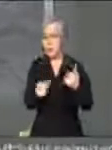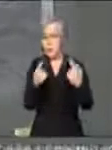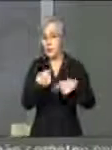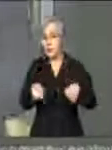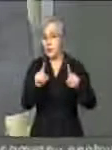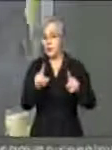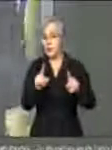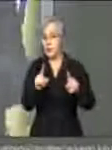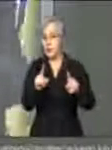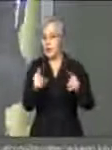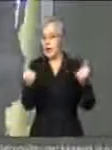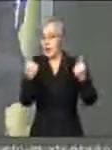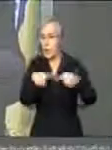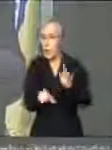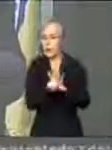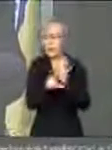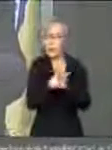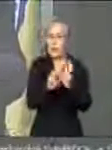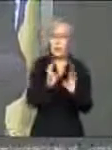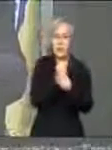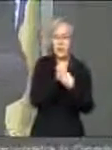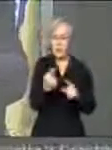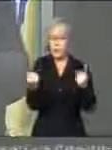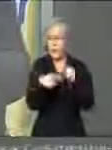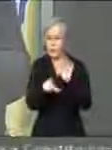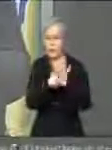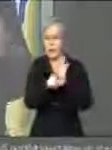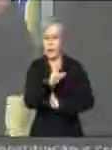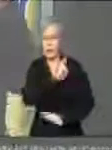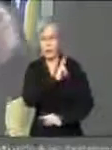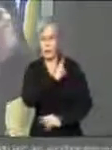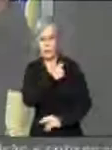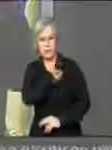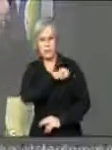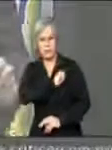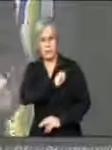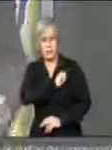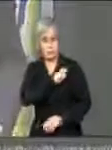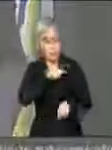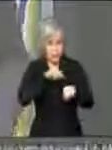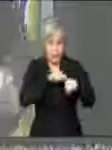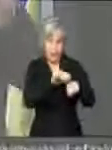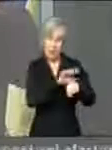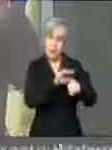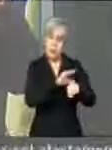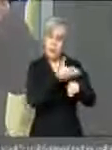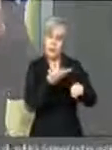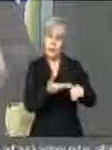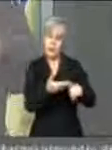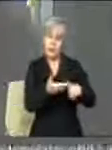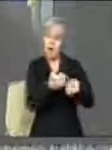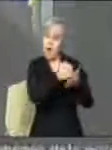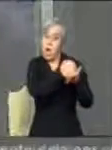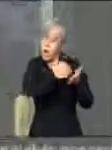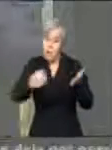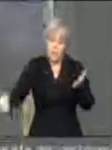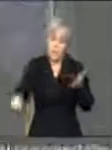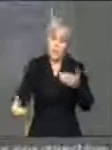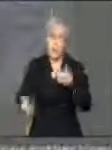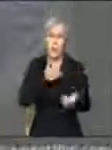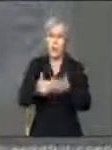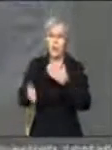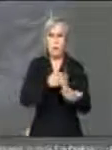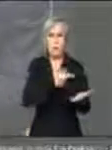a lei orçamentária e a lei de responsabilidade fiscal, prevendo a Constituição o afastamento de